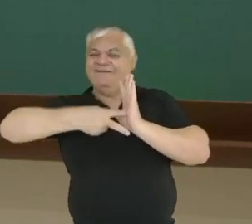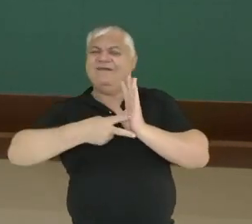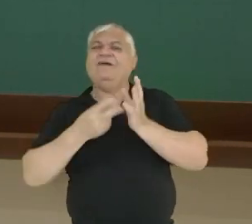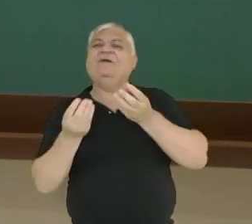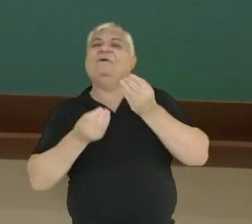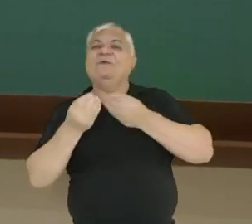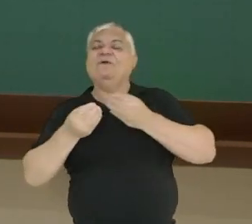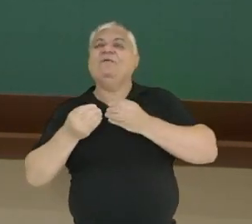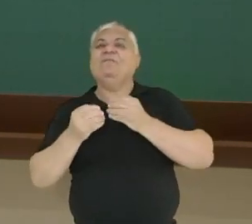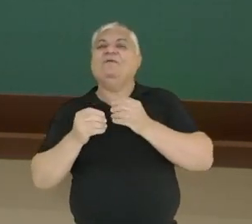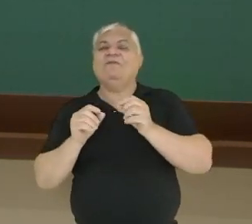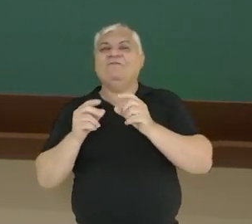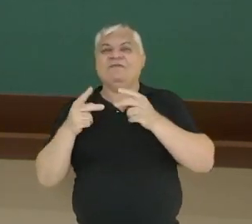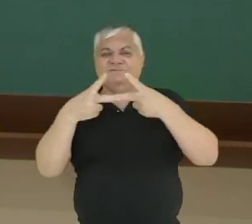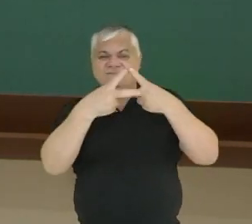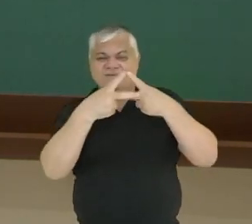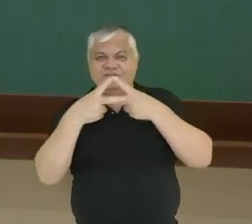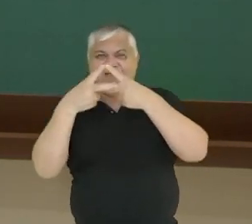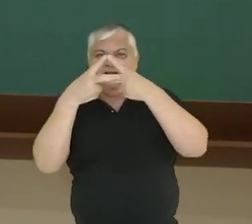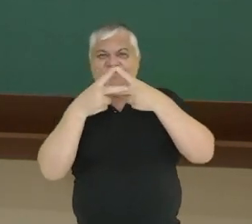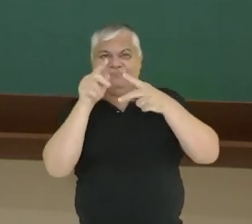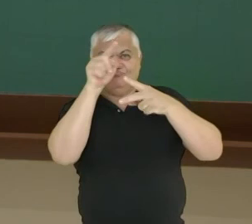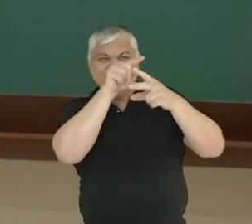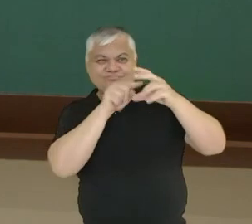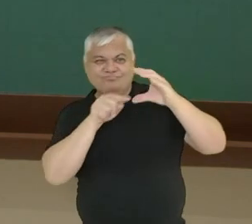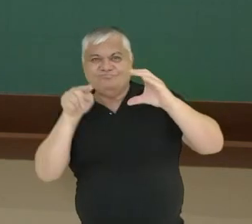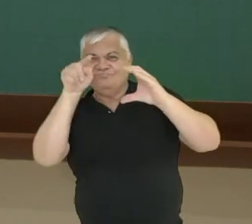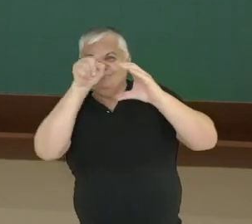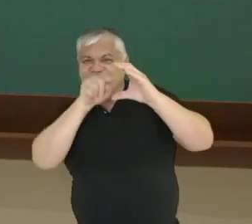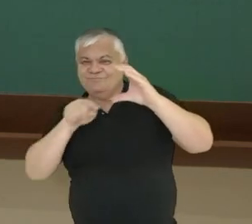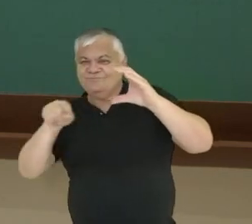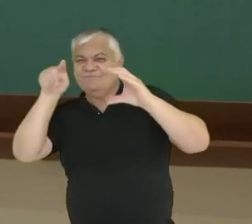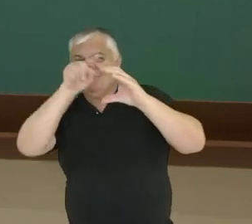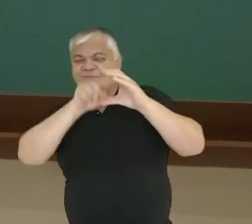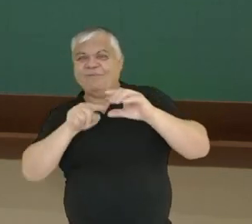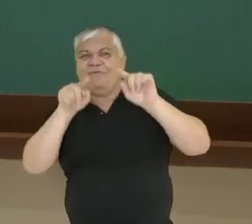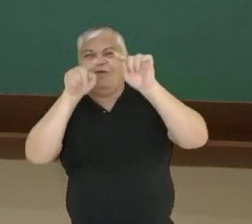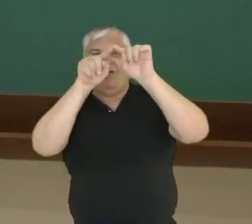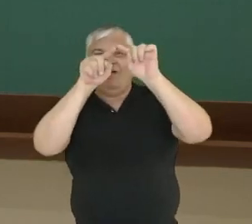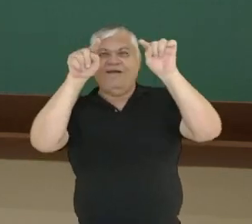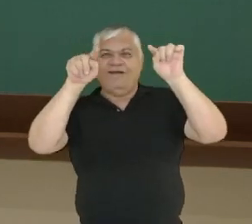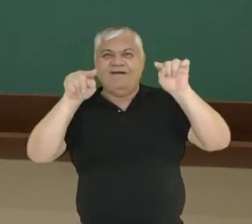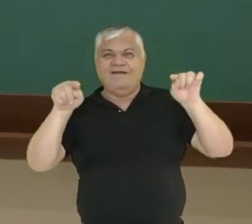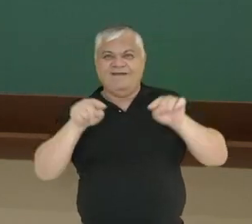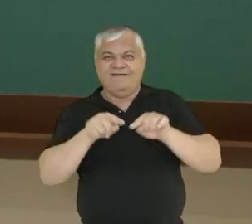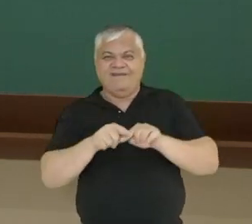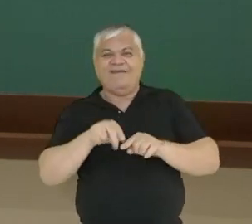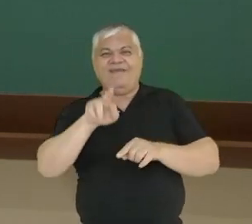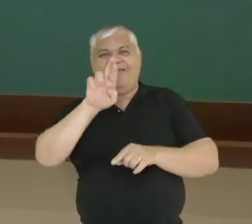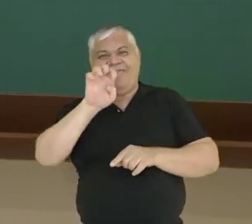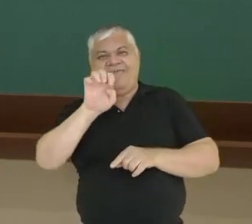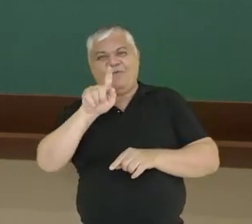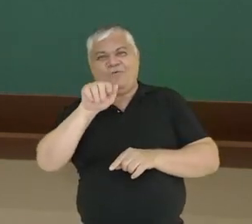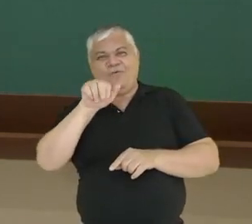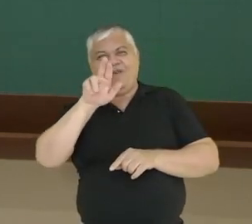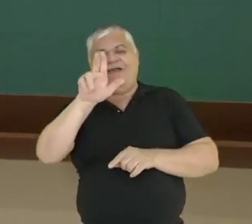podemos construir o triângulo equilátero e um hexágono regular. Eu espero que